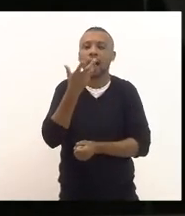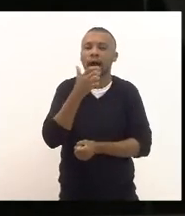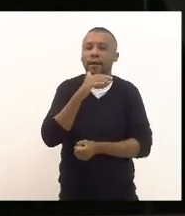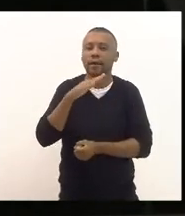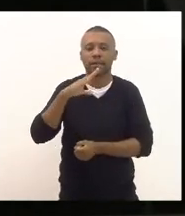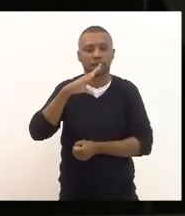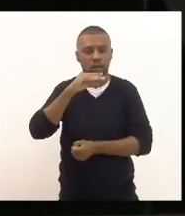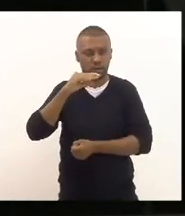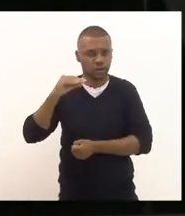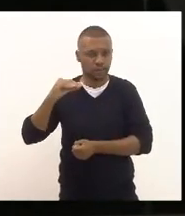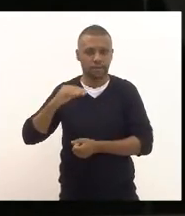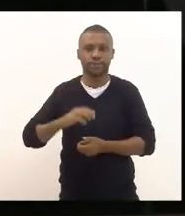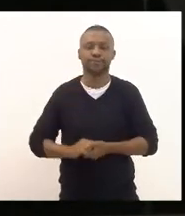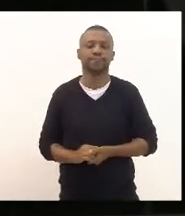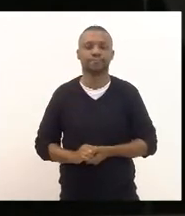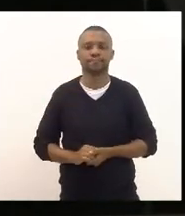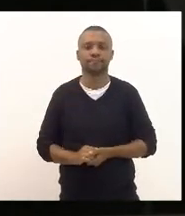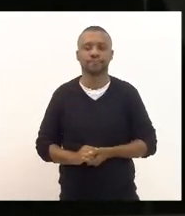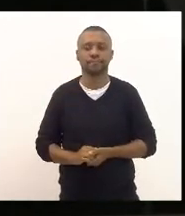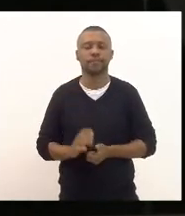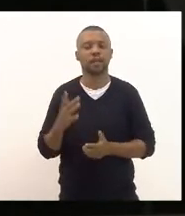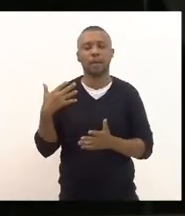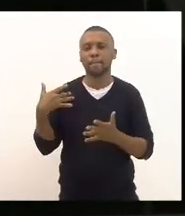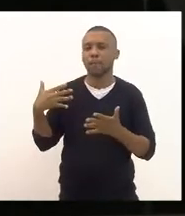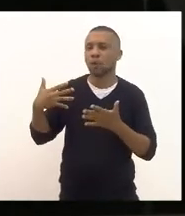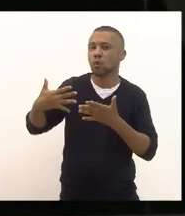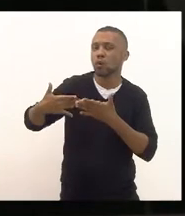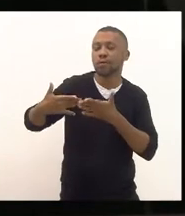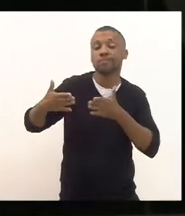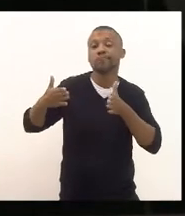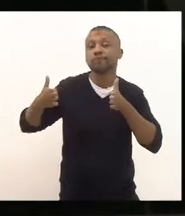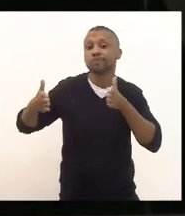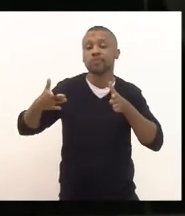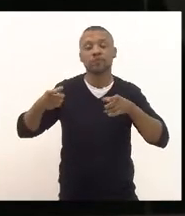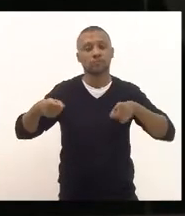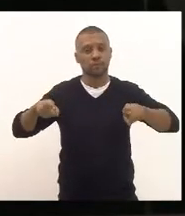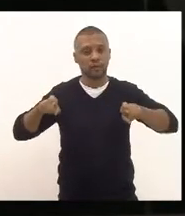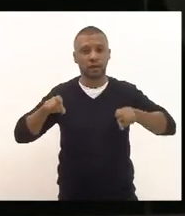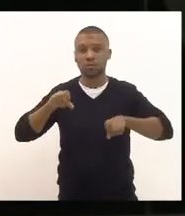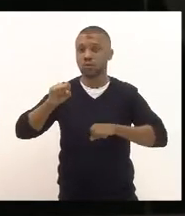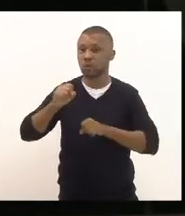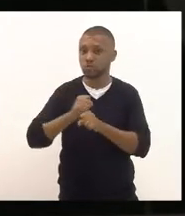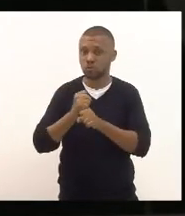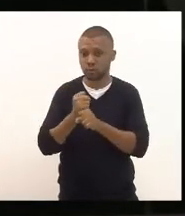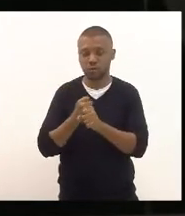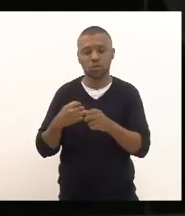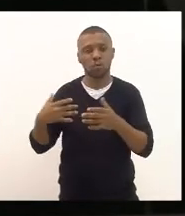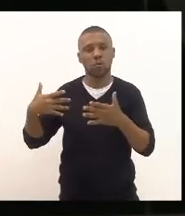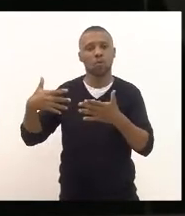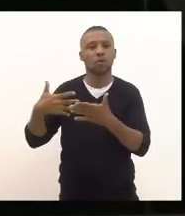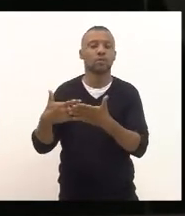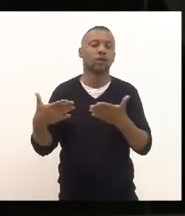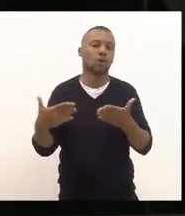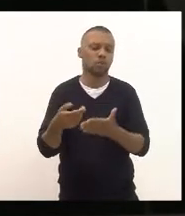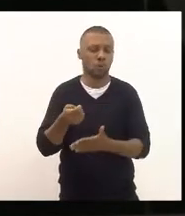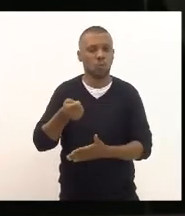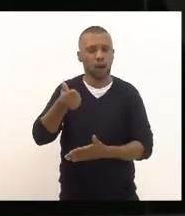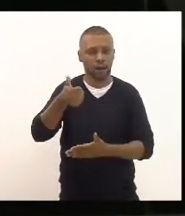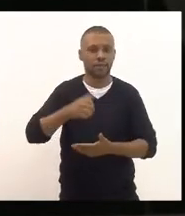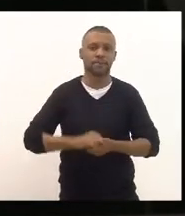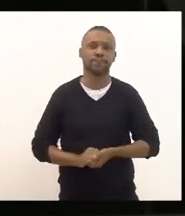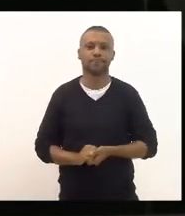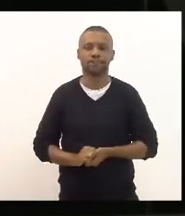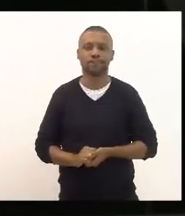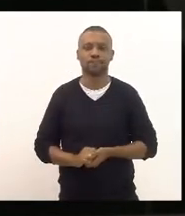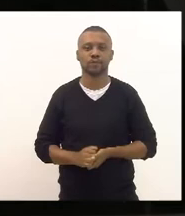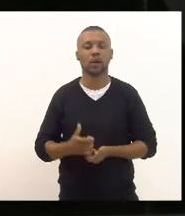Adolescente e tem o ao longo do meu tempo de mandar que já vão lá oito anos quase oito anos e eu tenho